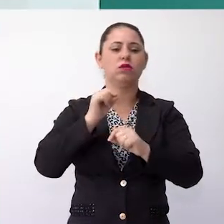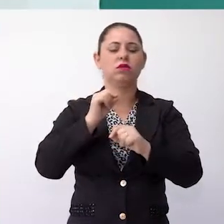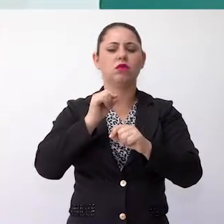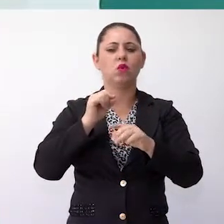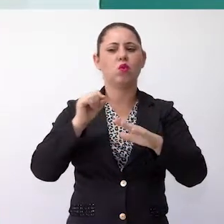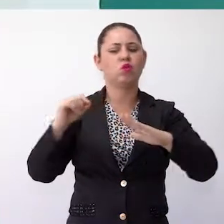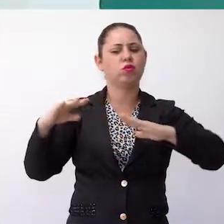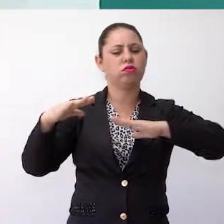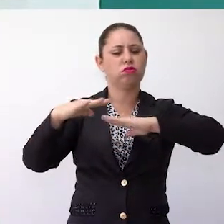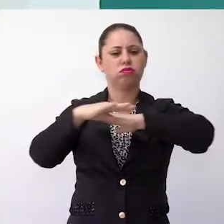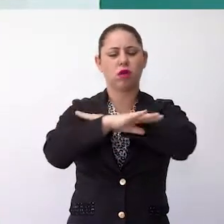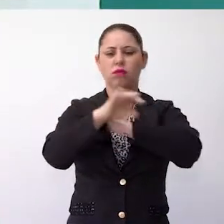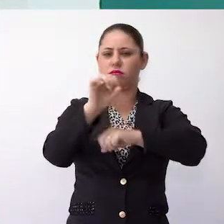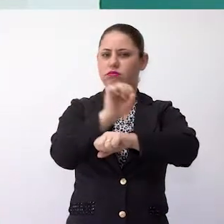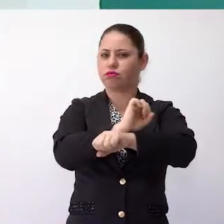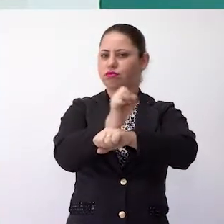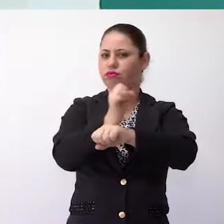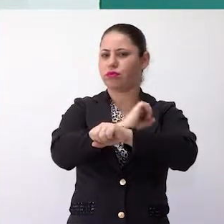que vêm, né,